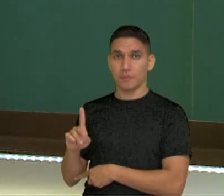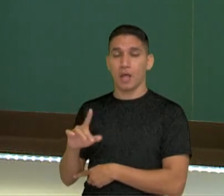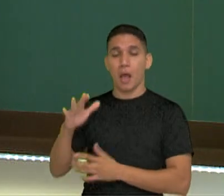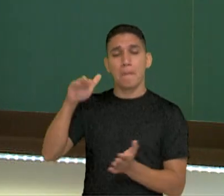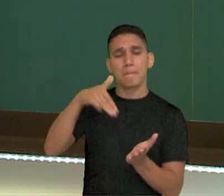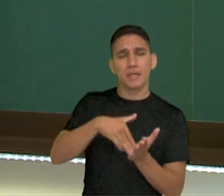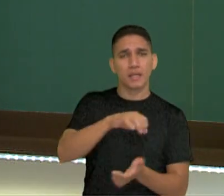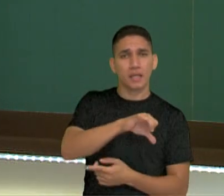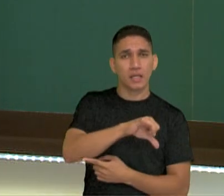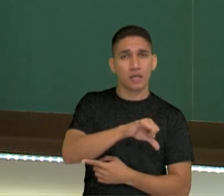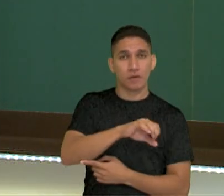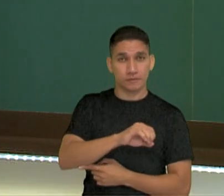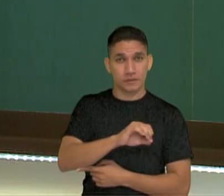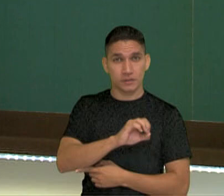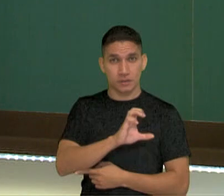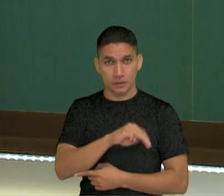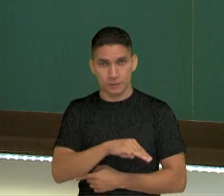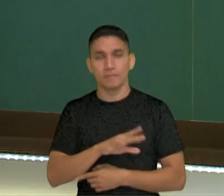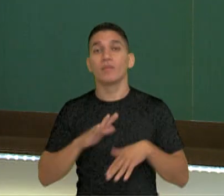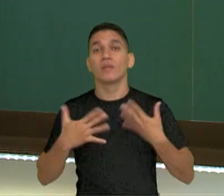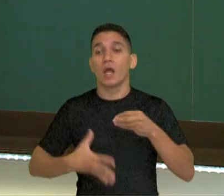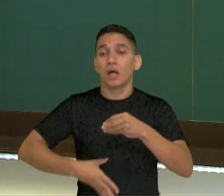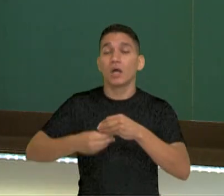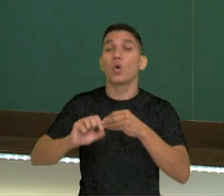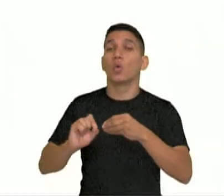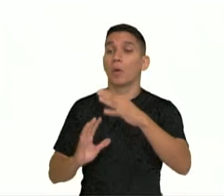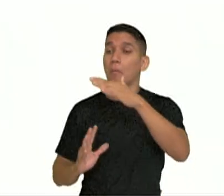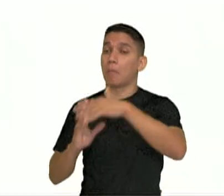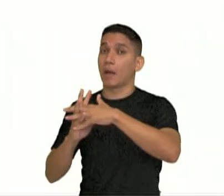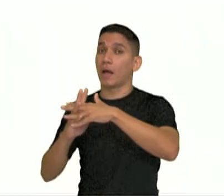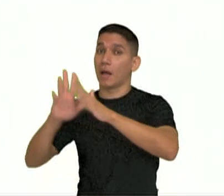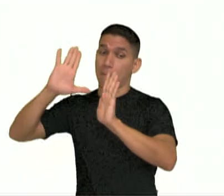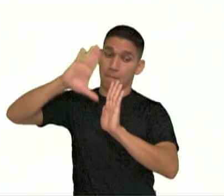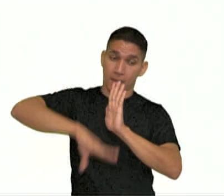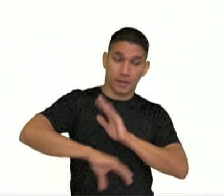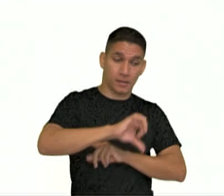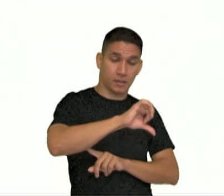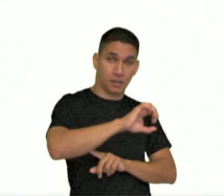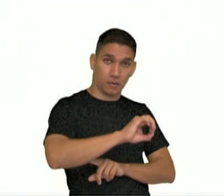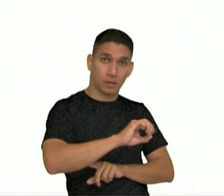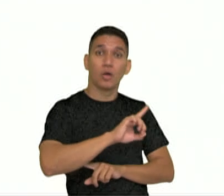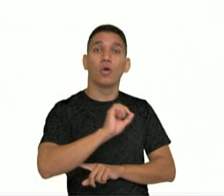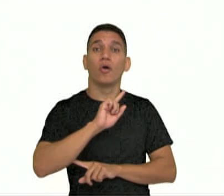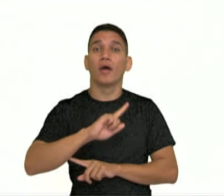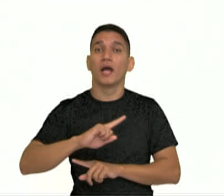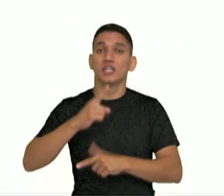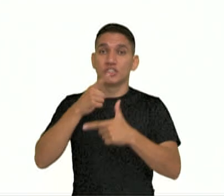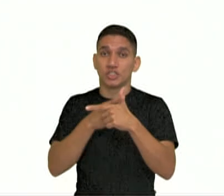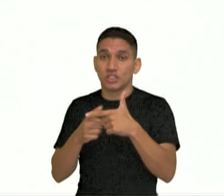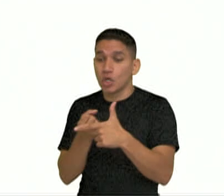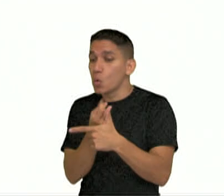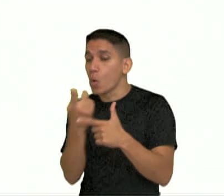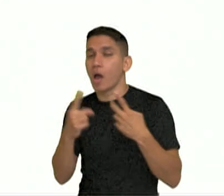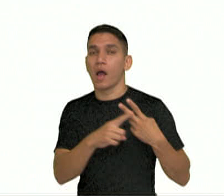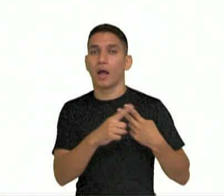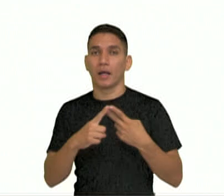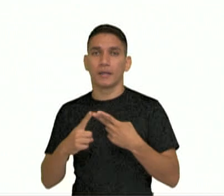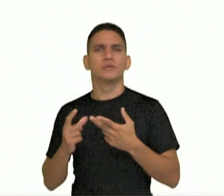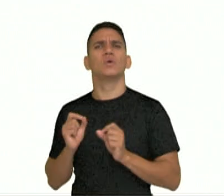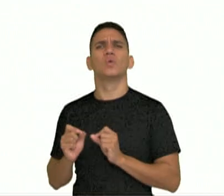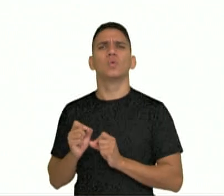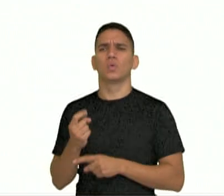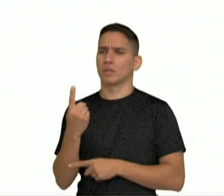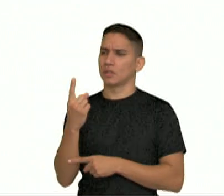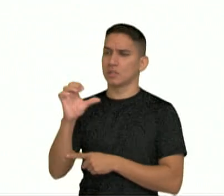90 centímetros. Então a contribuição, altura máxima menos altura mínima dividido pelo número de alelos. 150